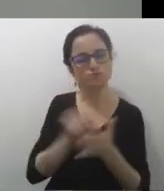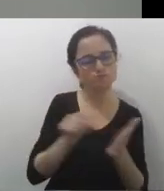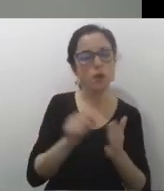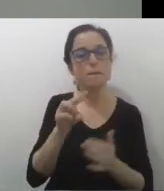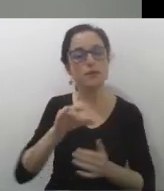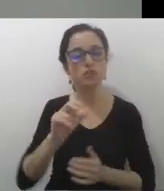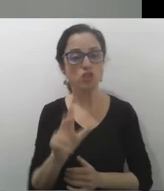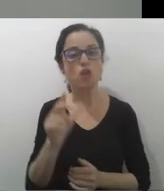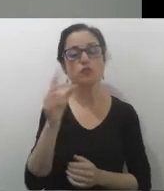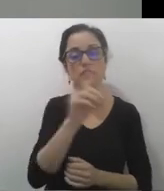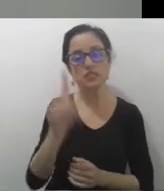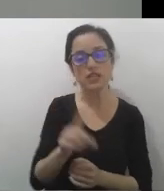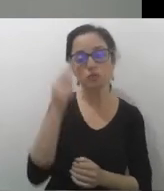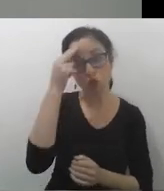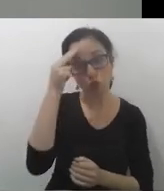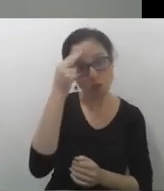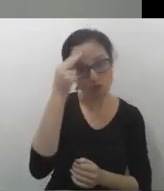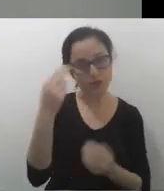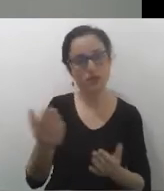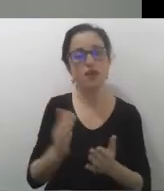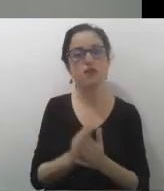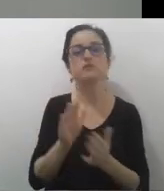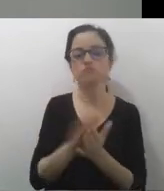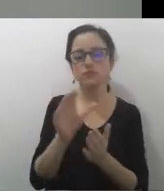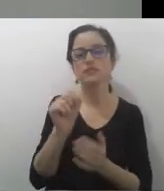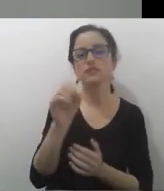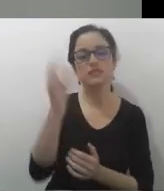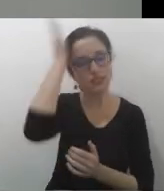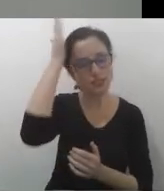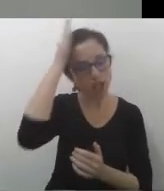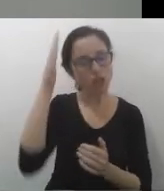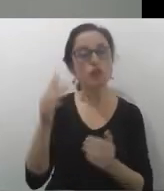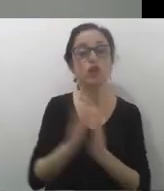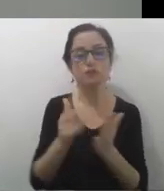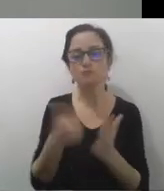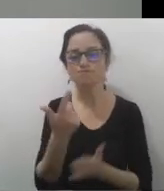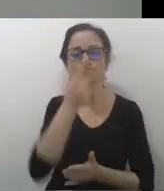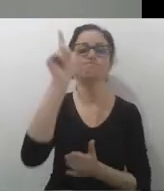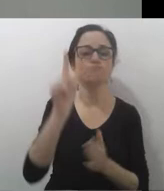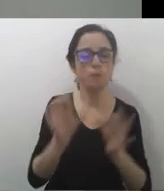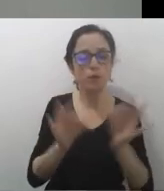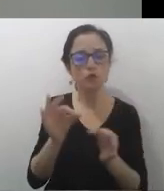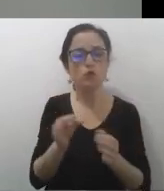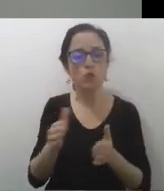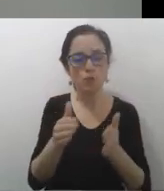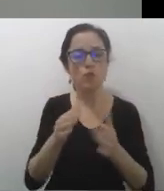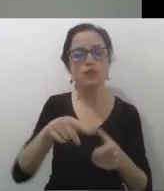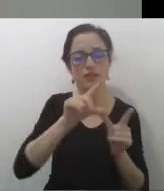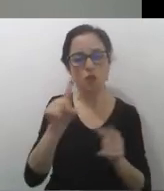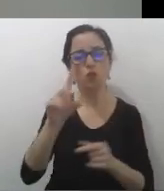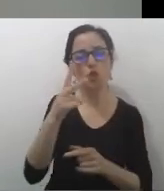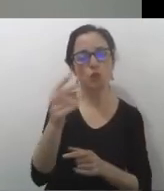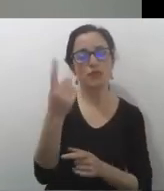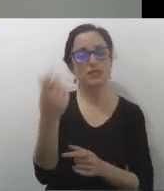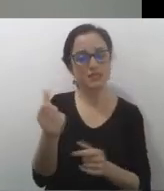é coautora do livro Michel Arnoux, Design Utopia, pela editora Sesc. Esse livro foi contemplado pelo projeto Rumos do